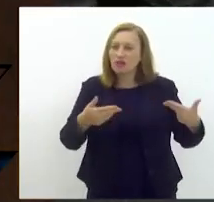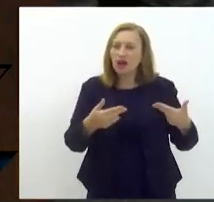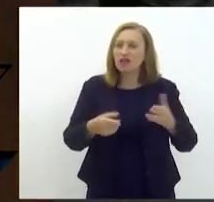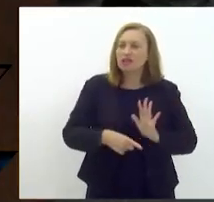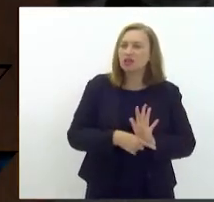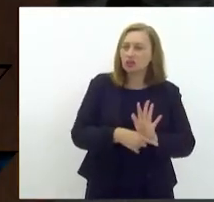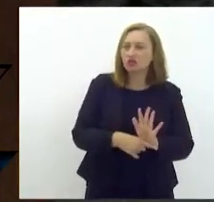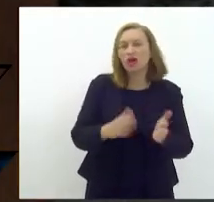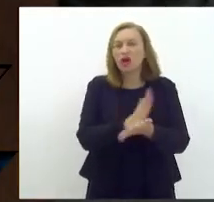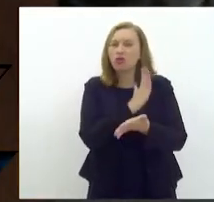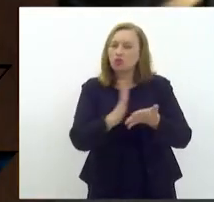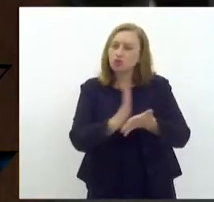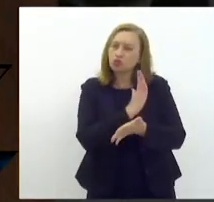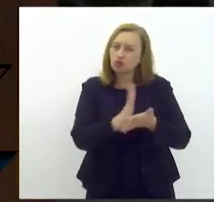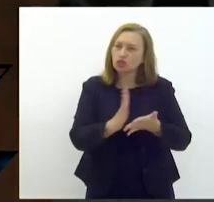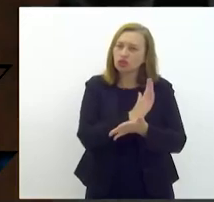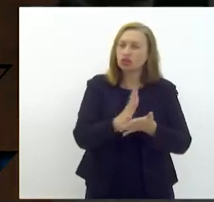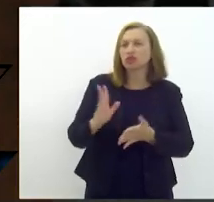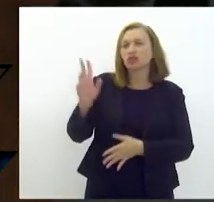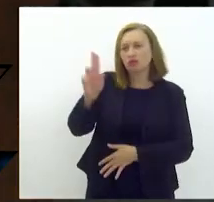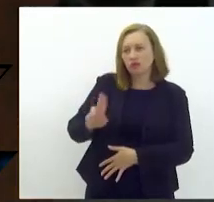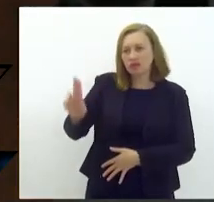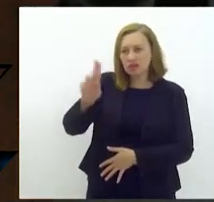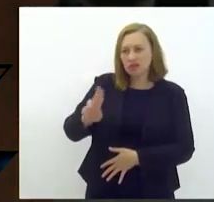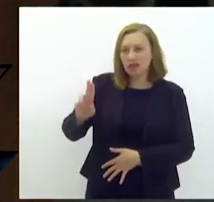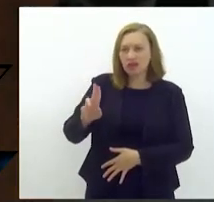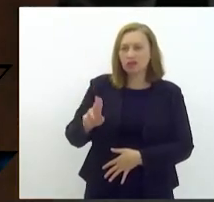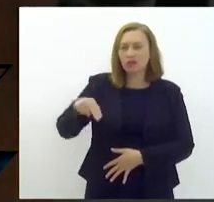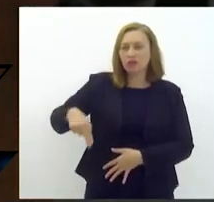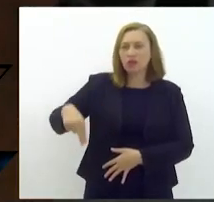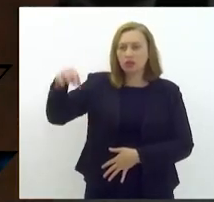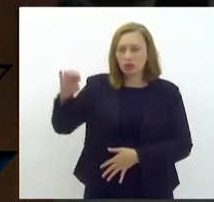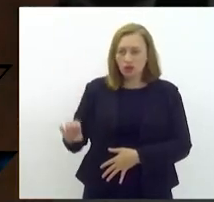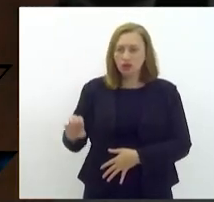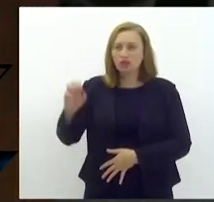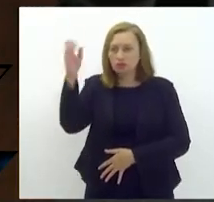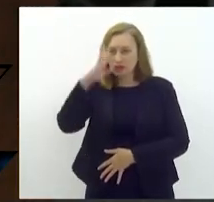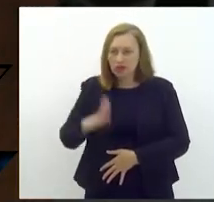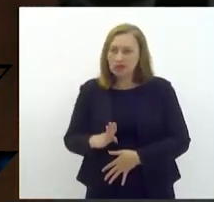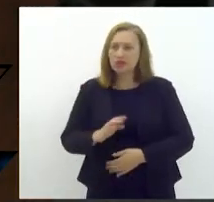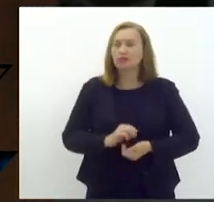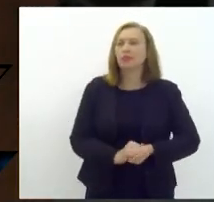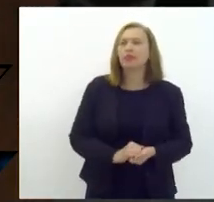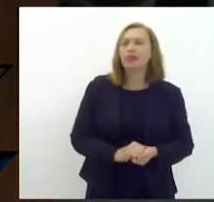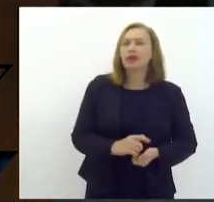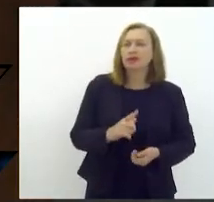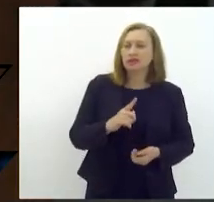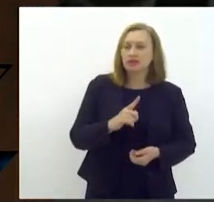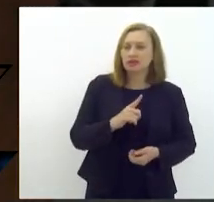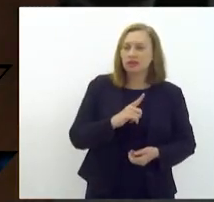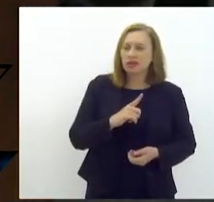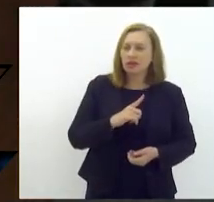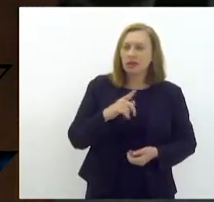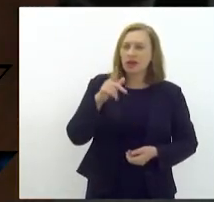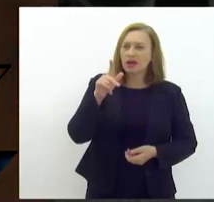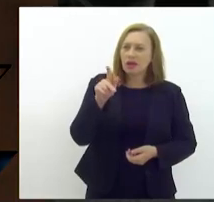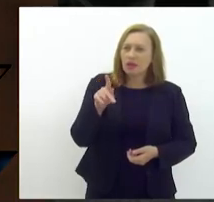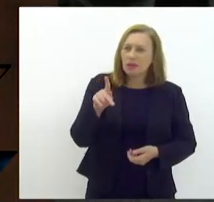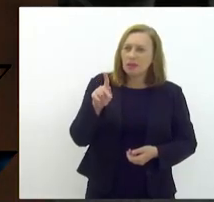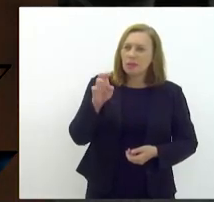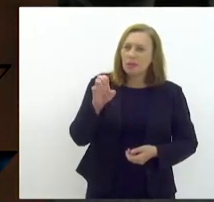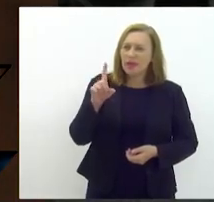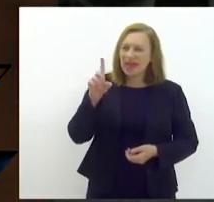quer dizer algumas dessa universidade para a região norte para o Brasil entre elas a gente tem a pele sintética capaz